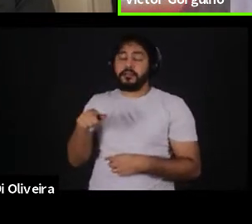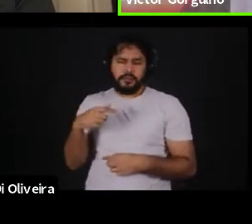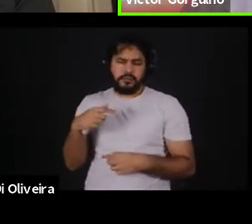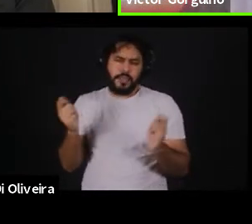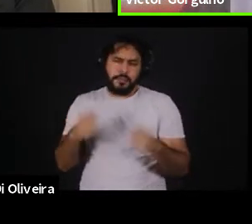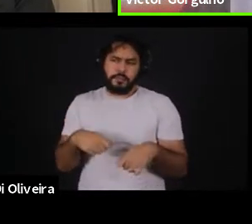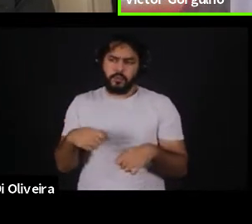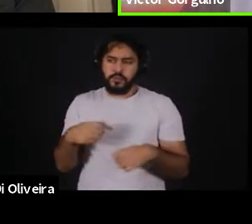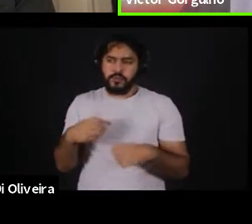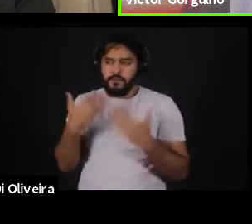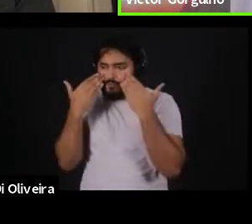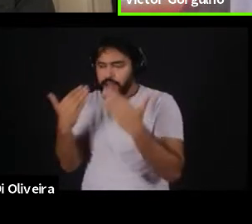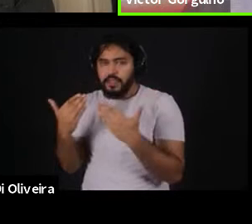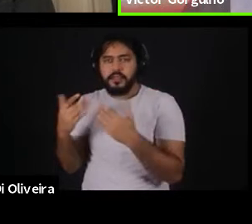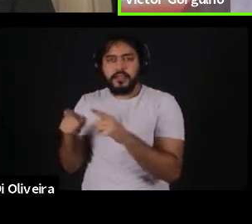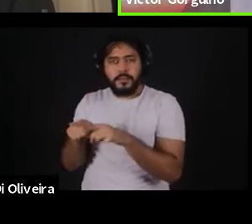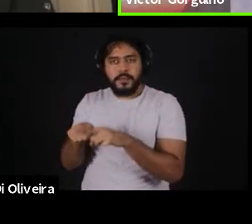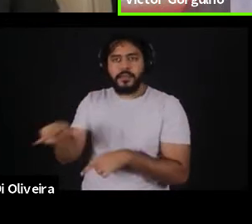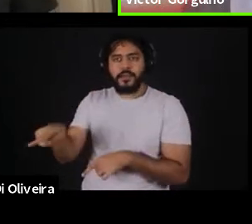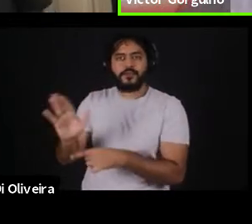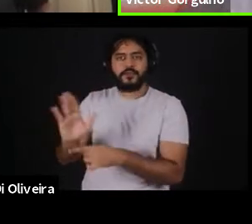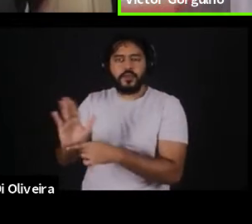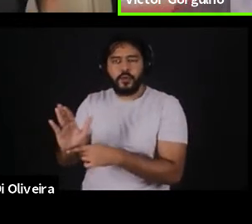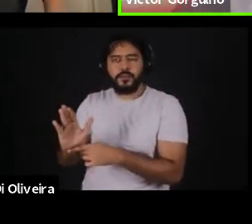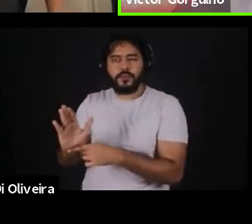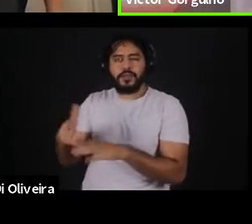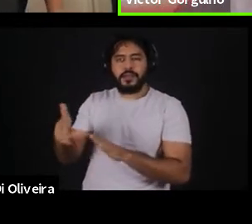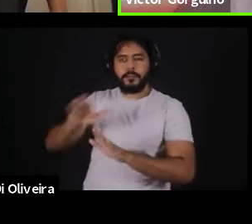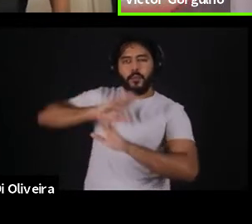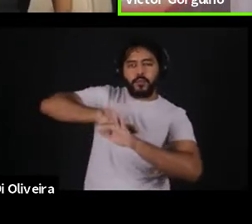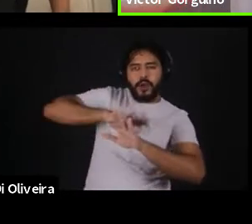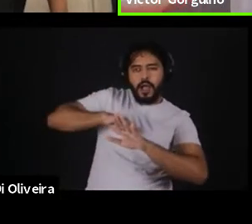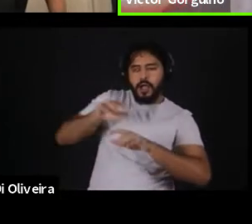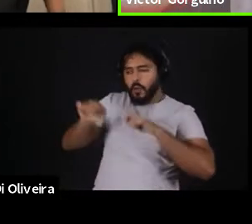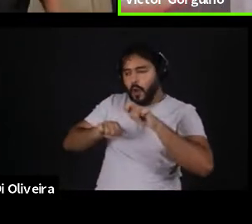pouco do filme sendo feito, é algo muito